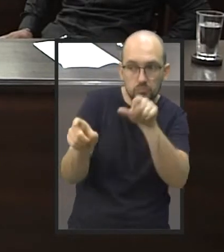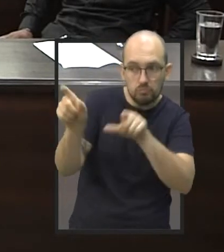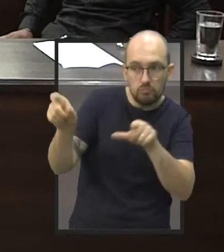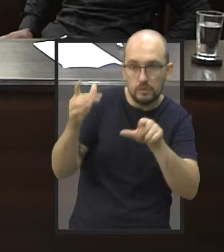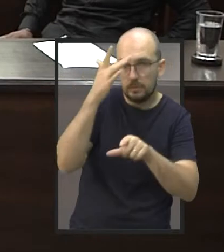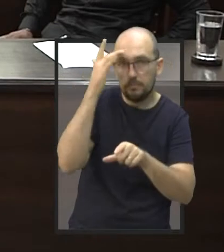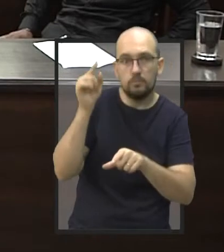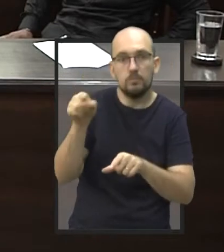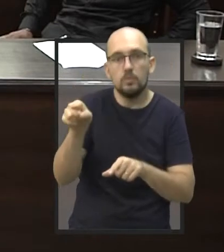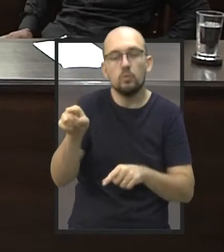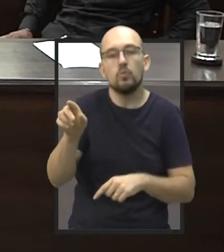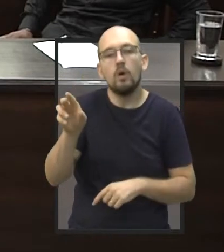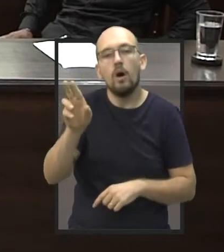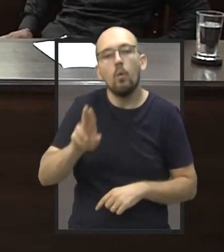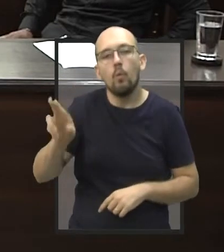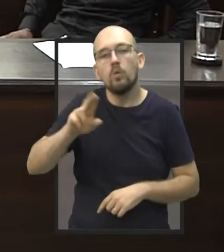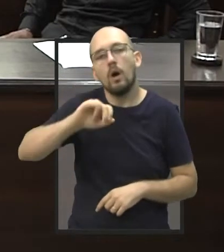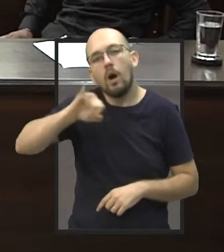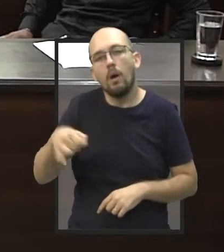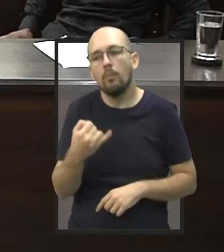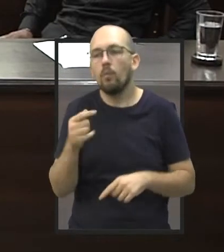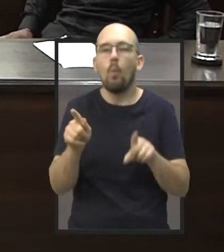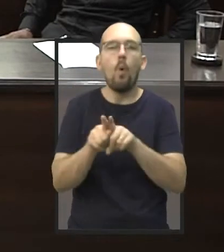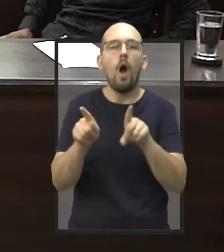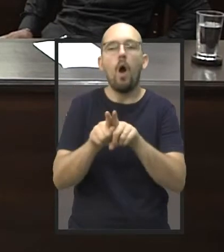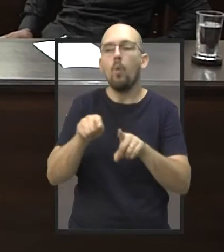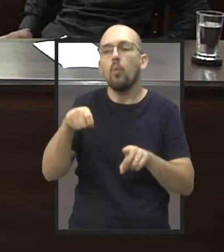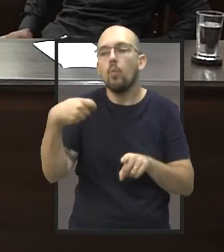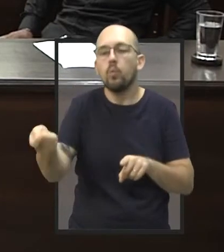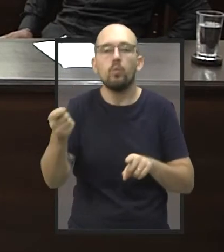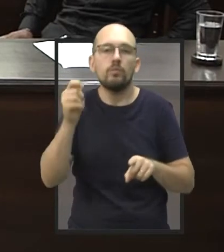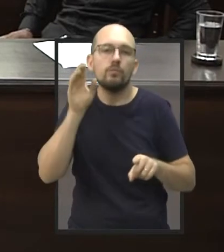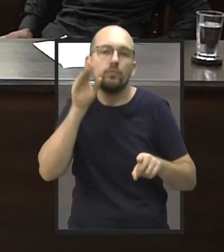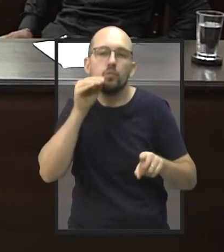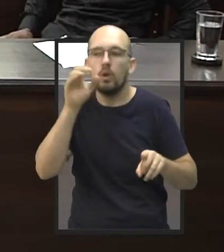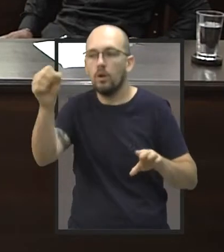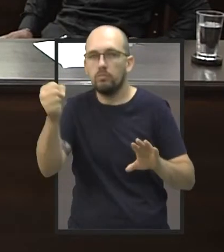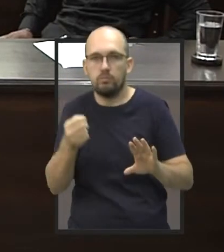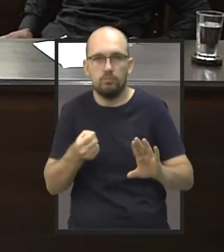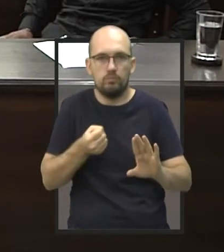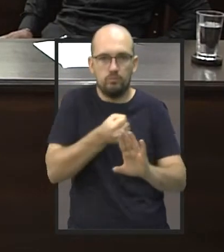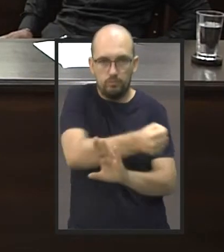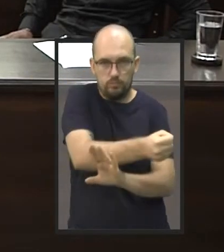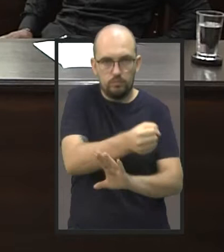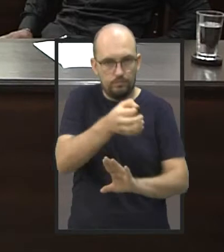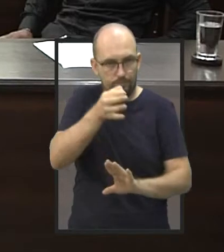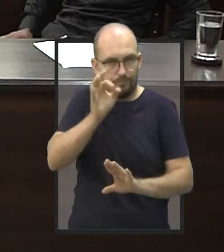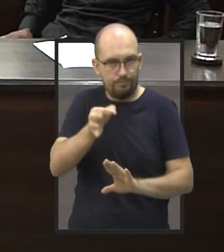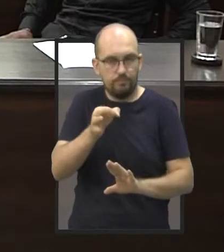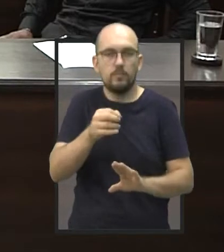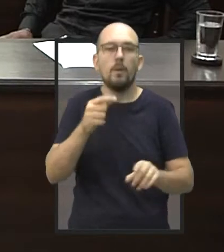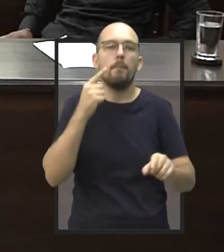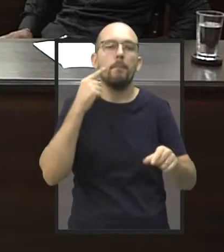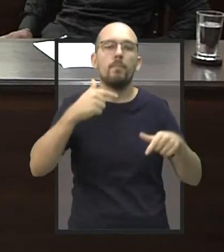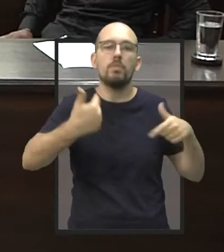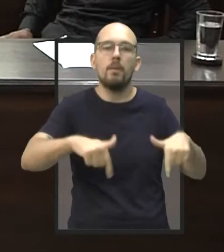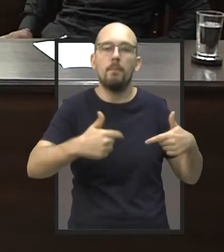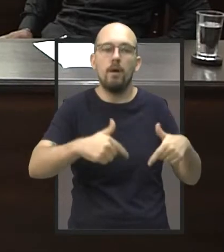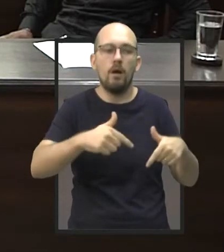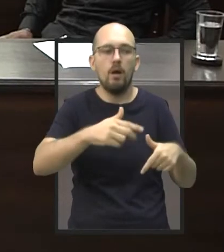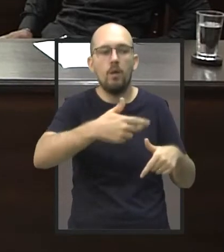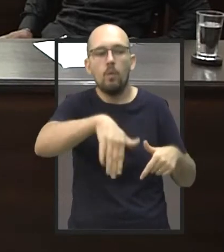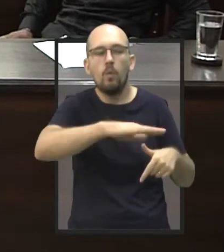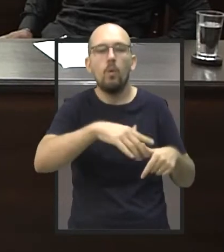sejam utilizadas pelo município como se fossem empregadas, contratadas pelo município para a realização de